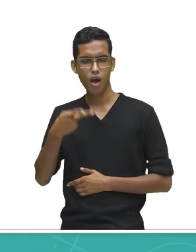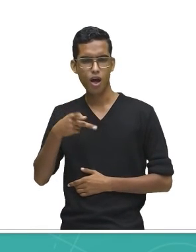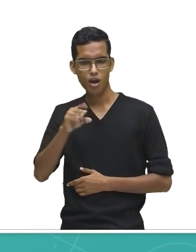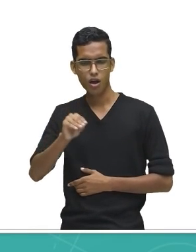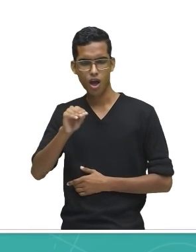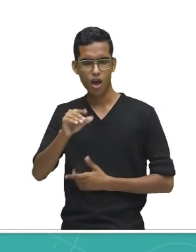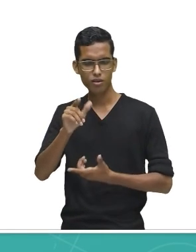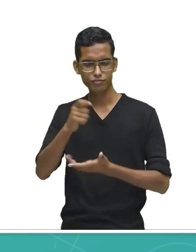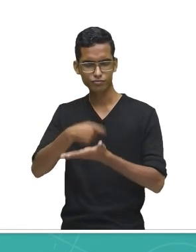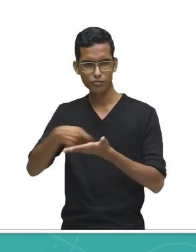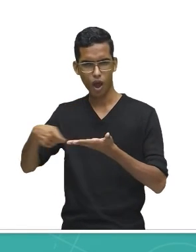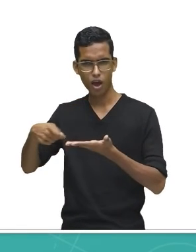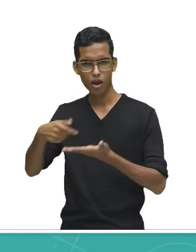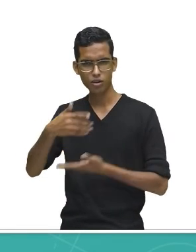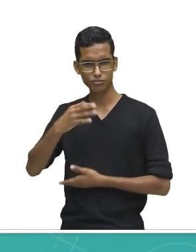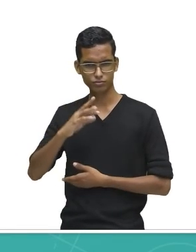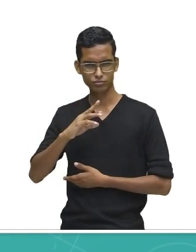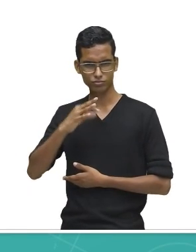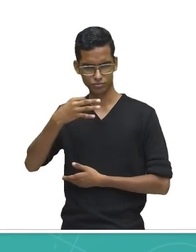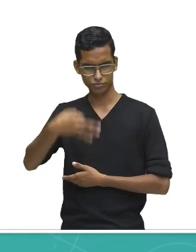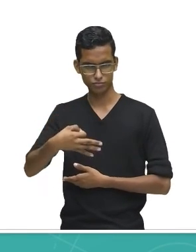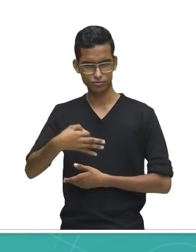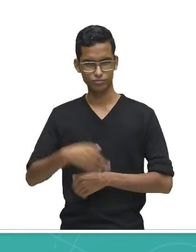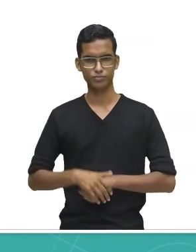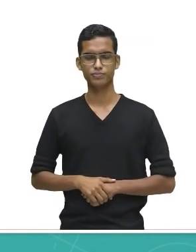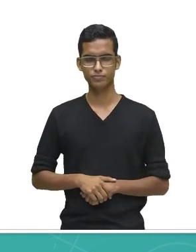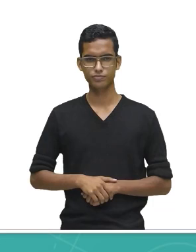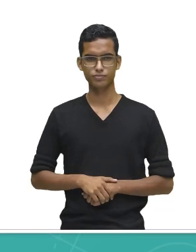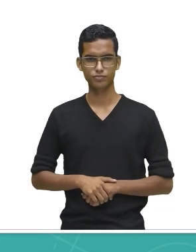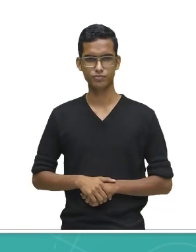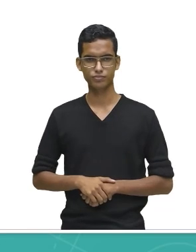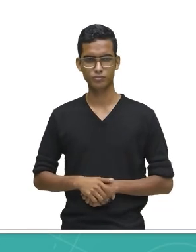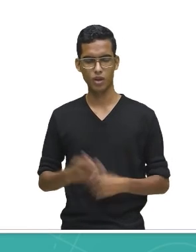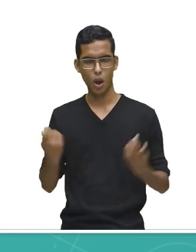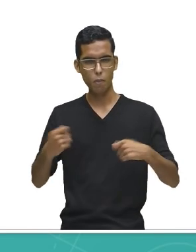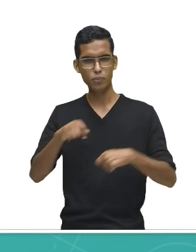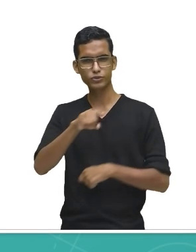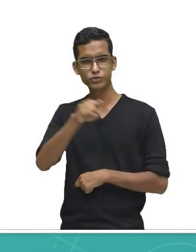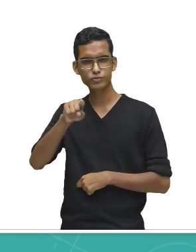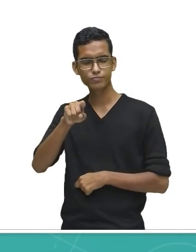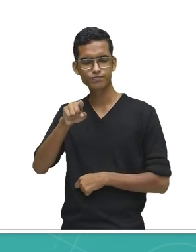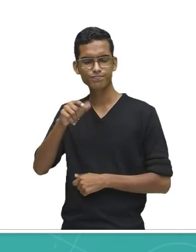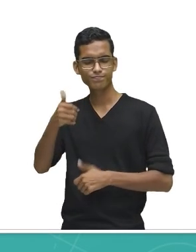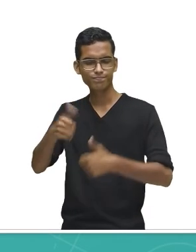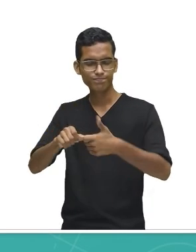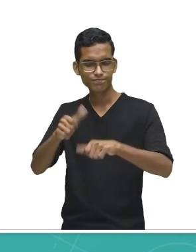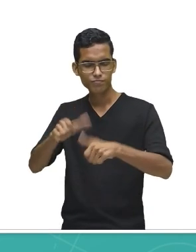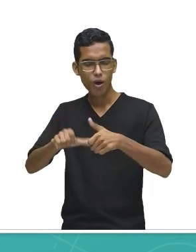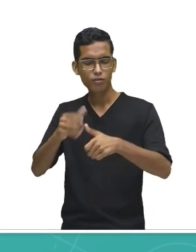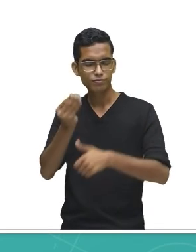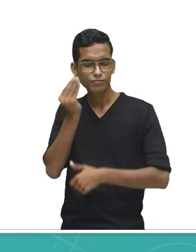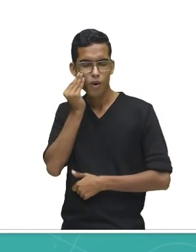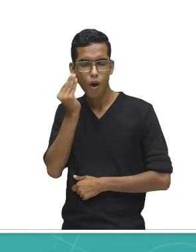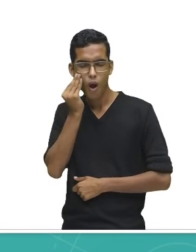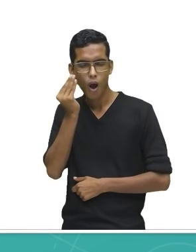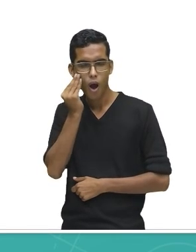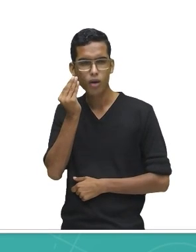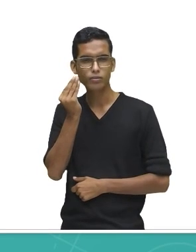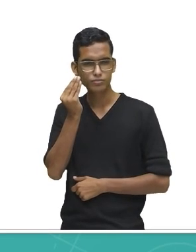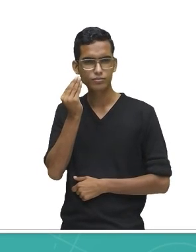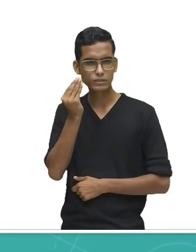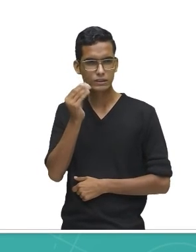né? Então dá para você verificar se apenas uma das alternativas, né,